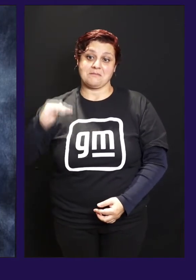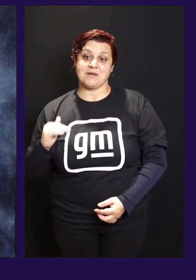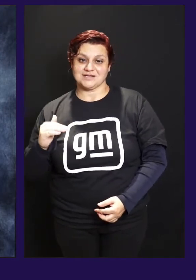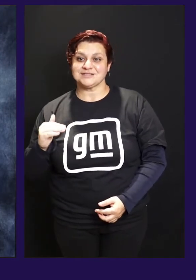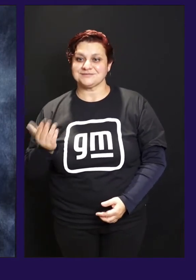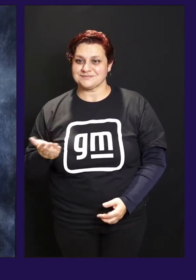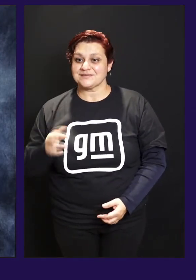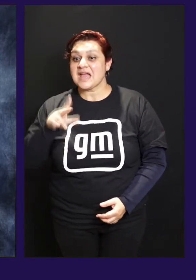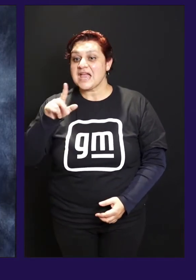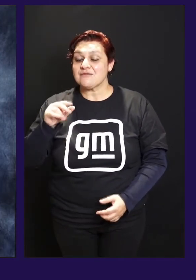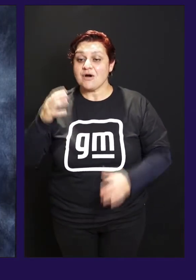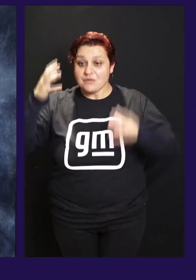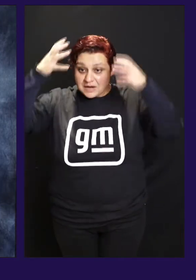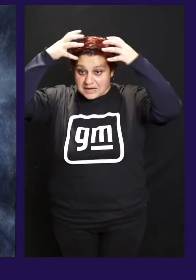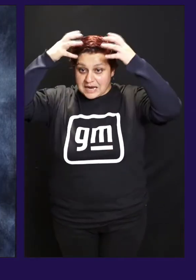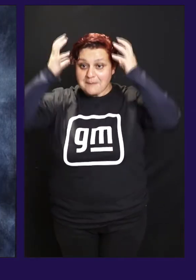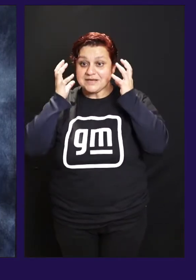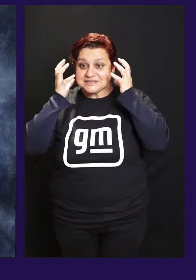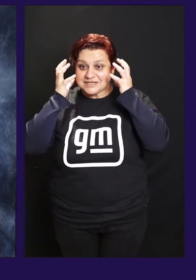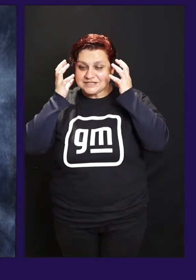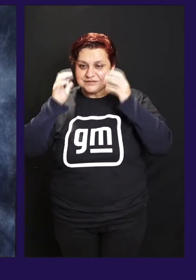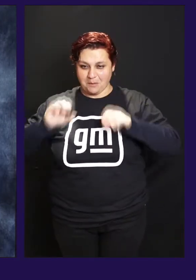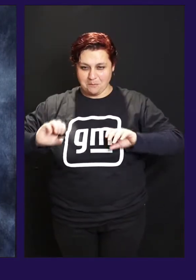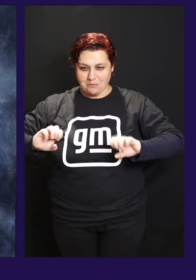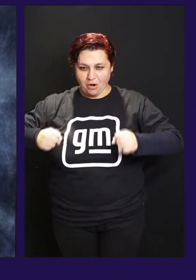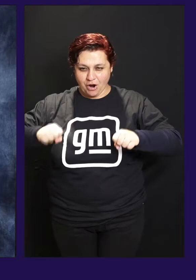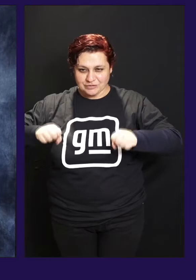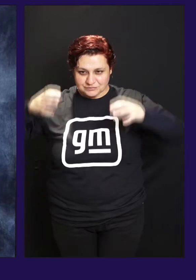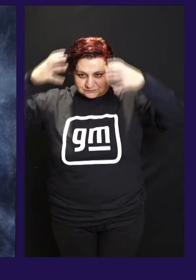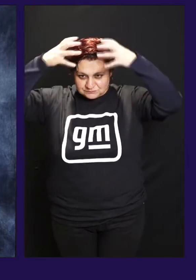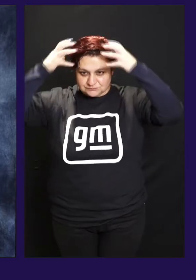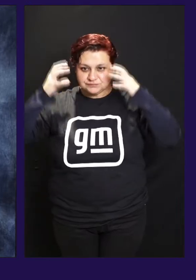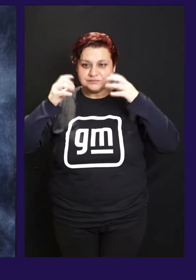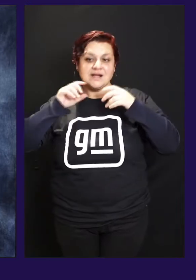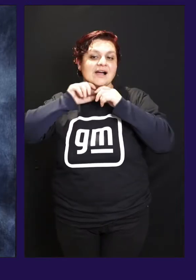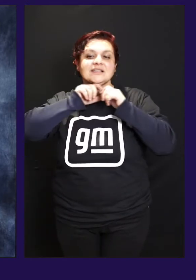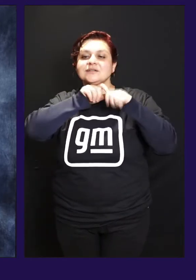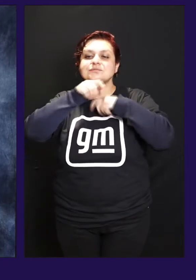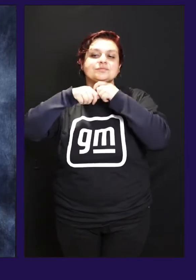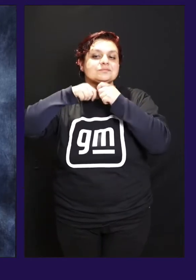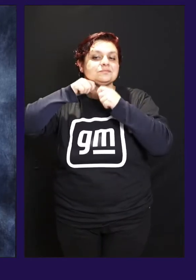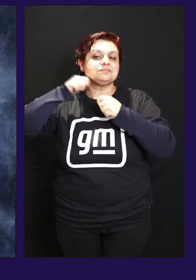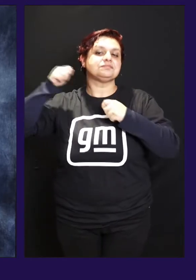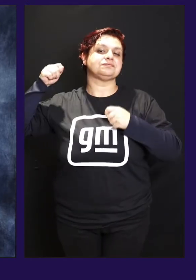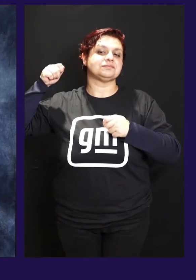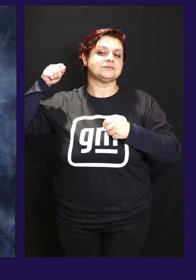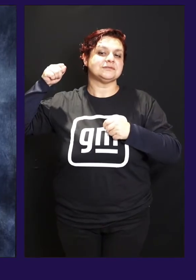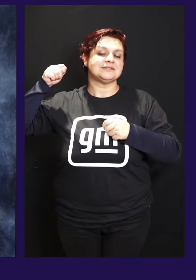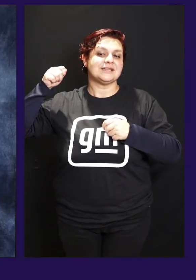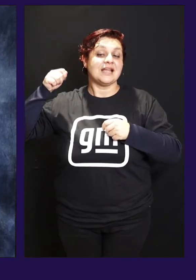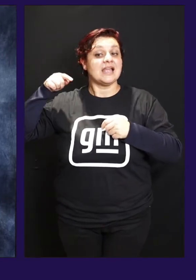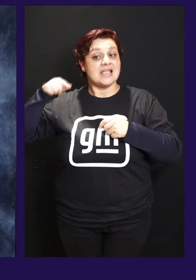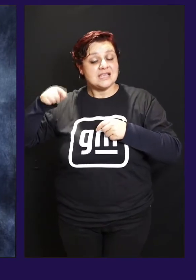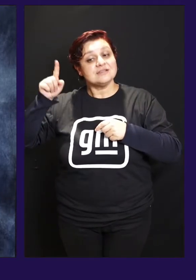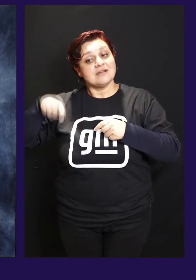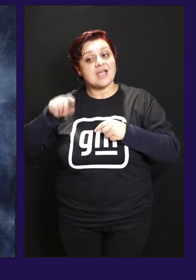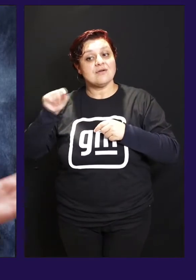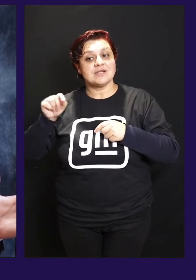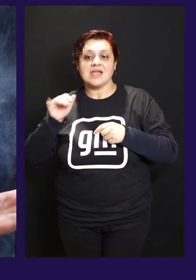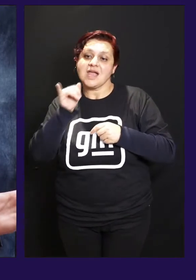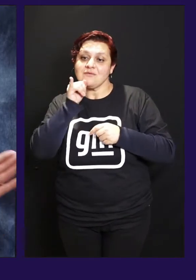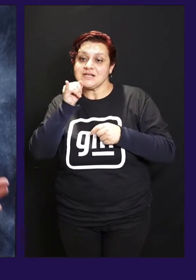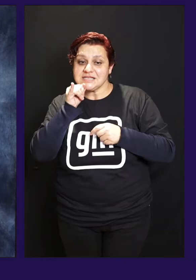1916 e 1922. Então, eles tiveram uma ideia muito legal. Eles falaram, vamos convidar 4.000 pilotos, vamos medir